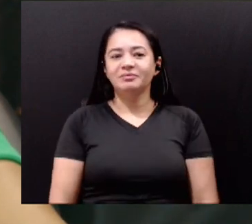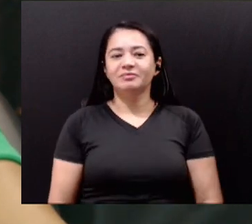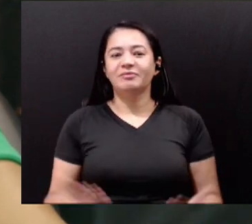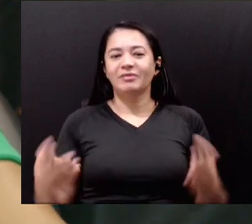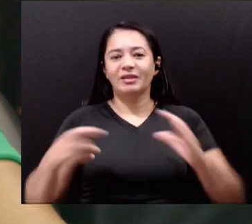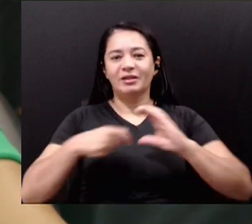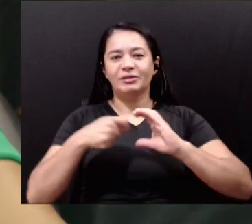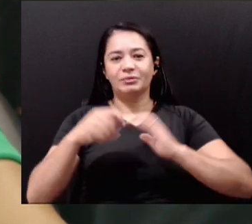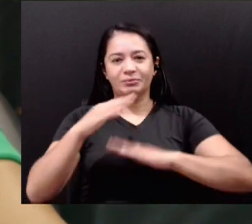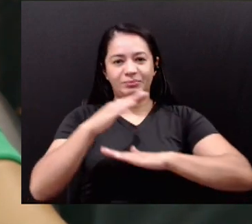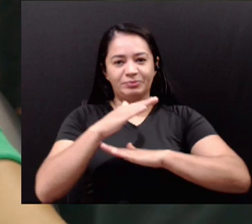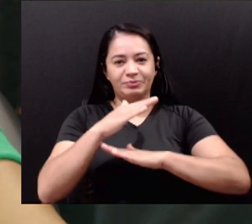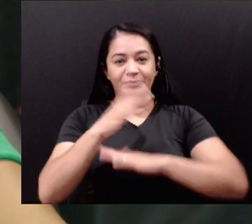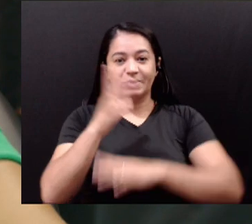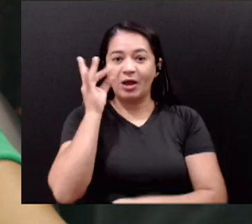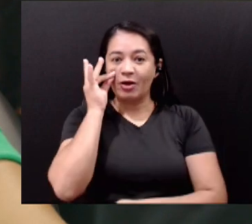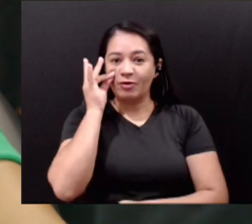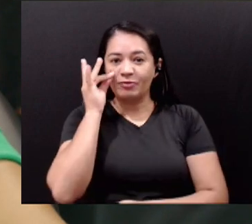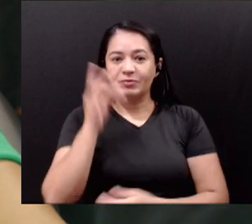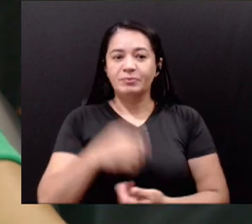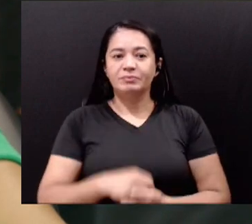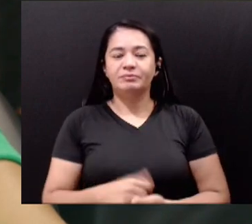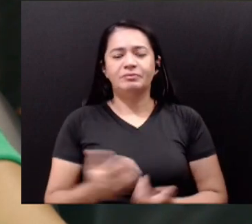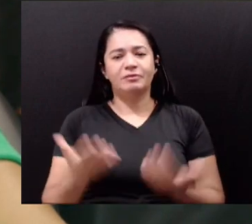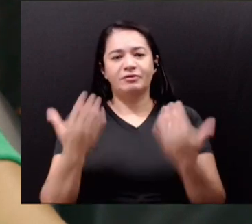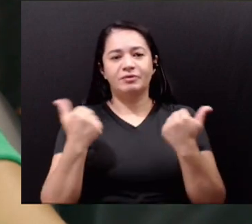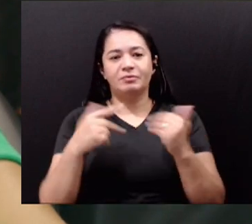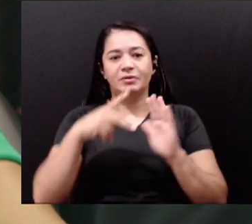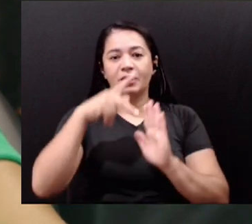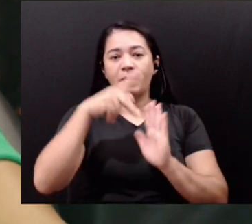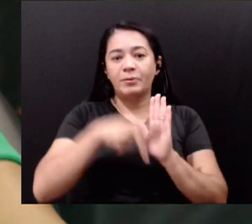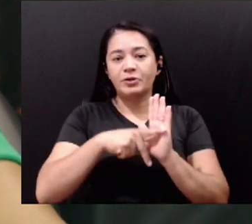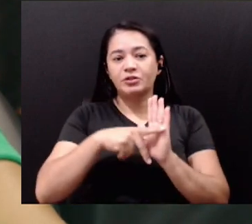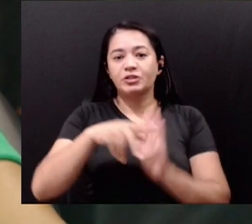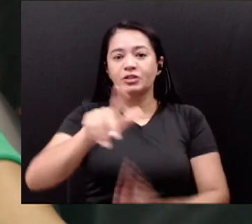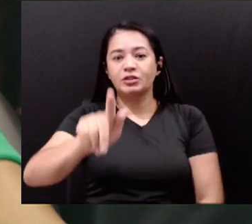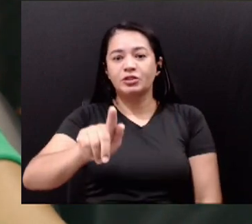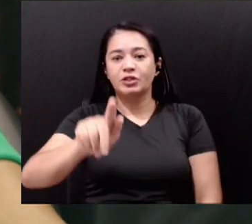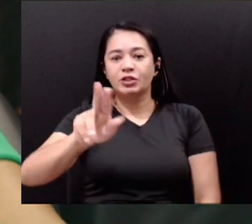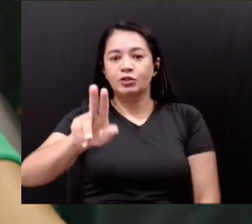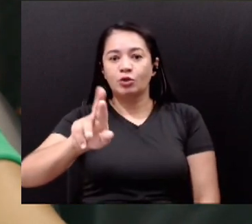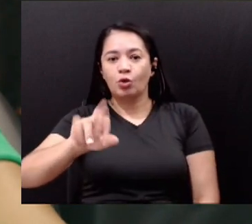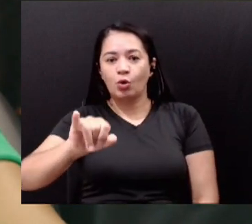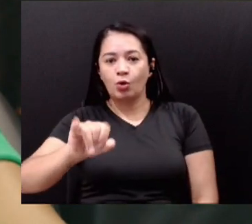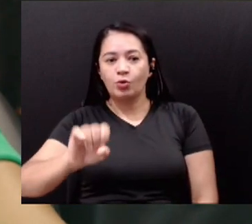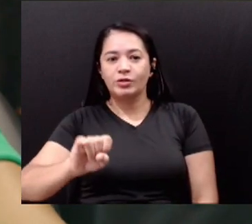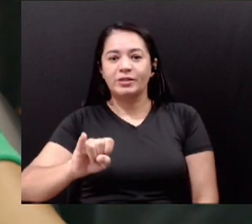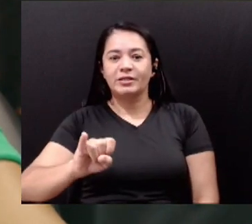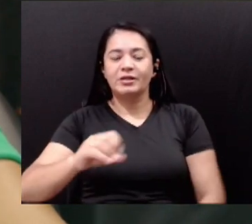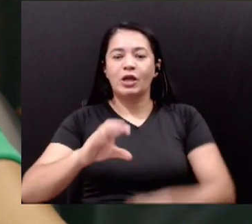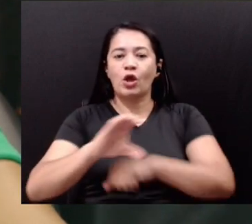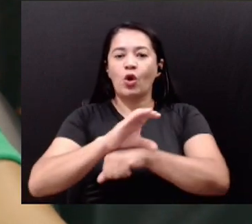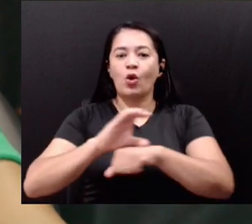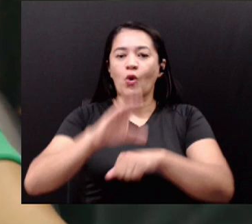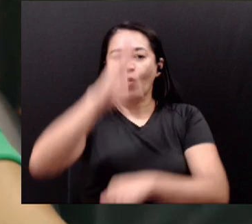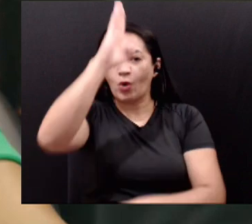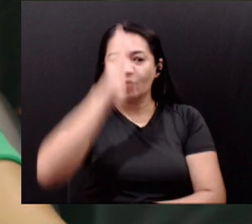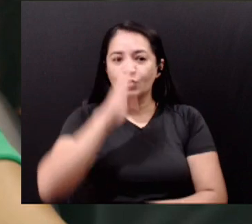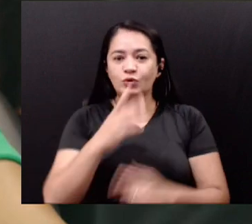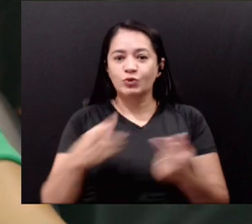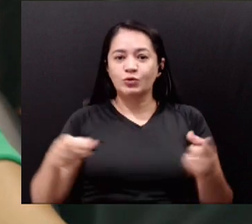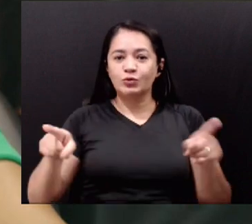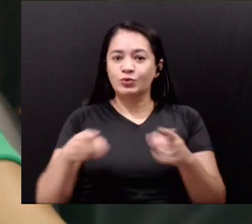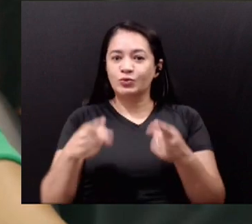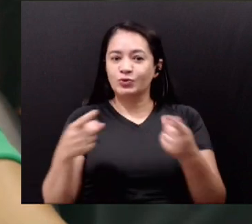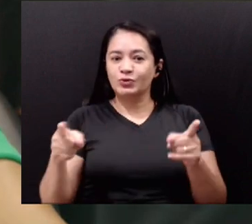vivo para você. Vamos lá, Projeto Guri abre vagas em Campinas para cursos gratuitos de música. O Projeto